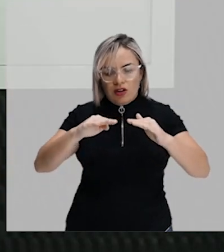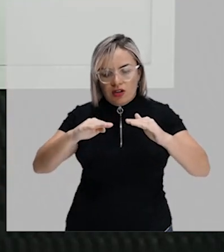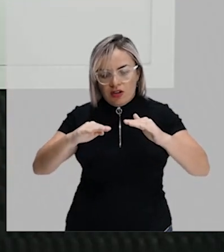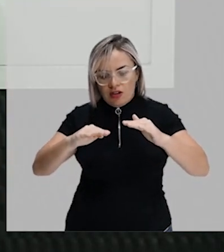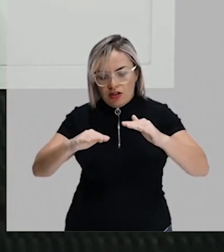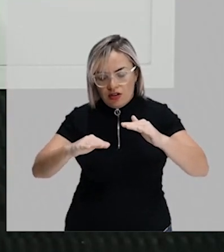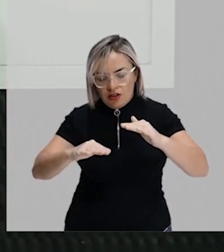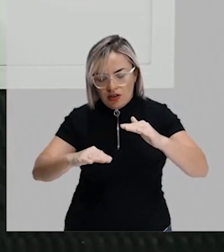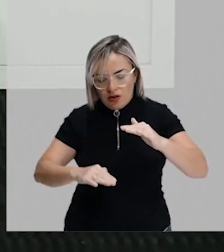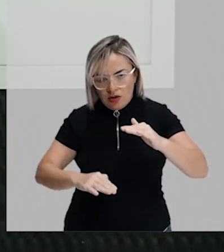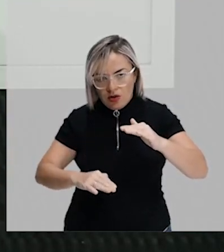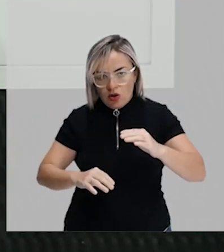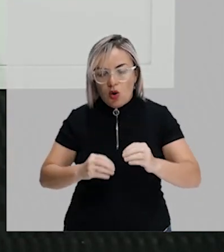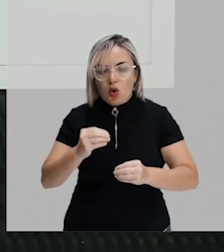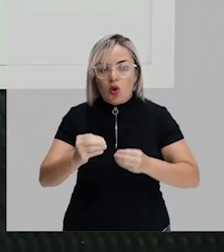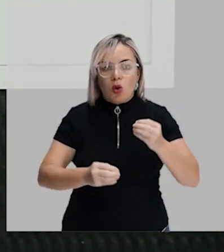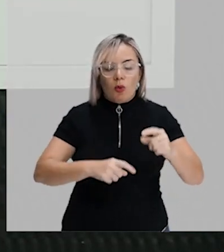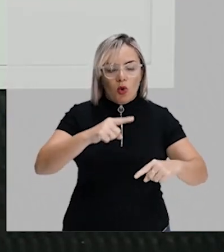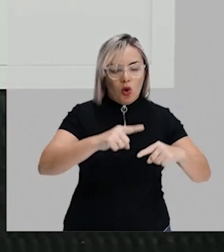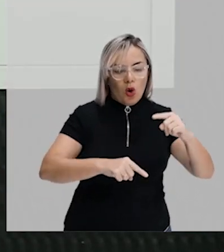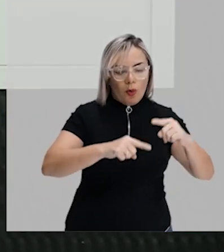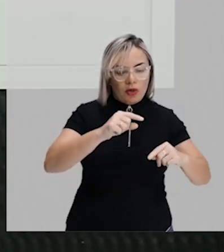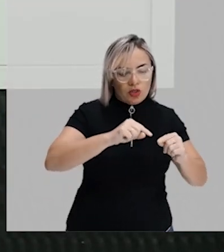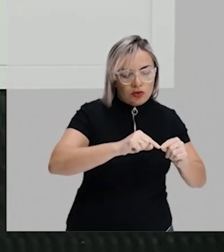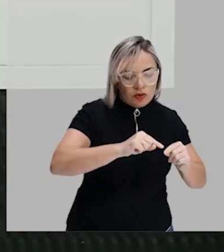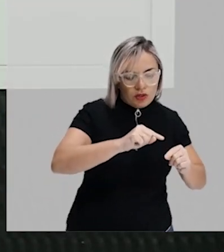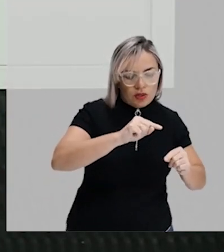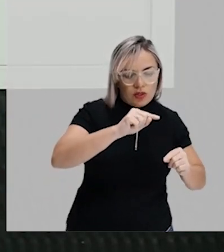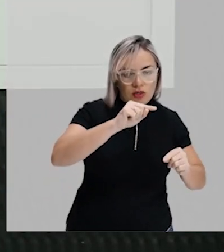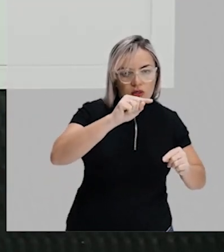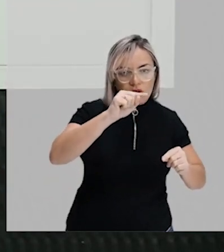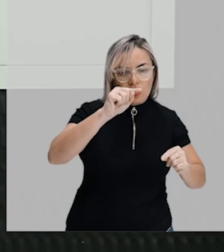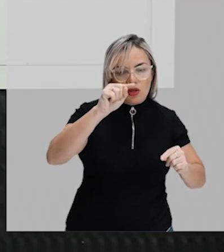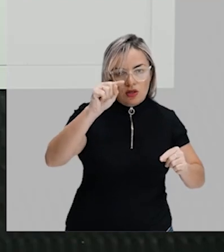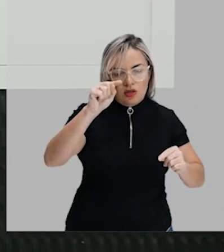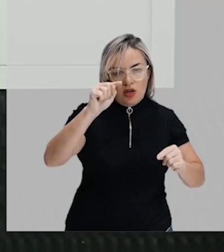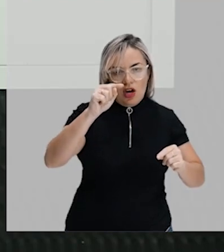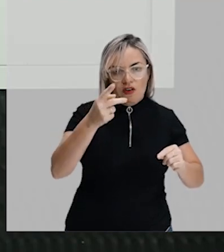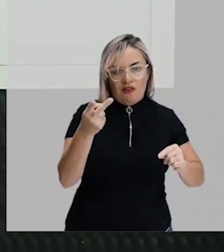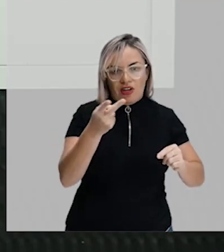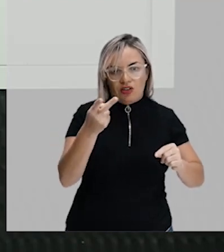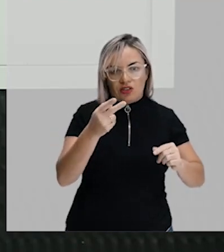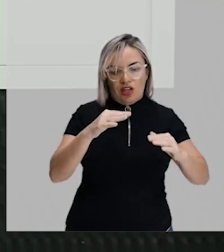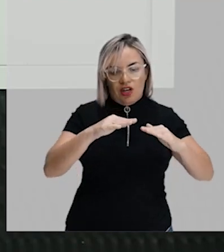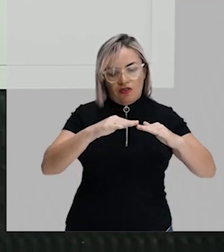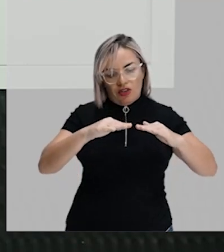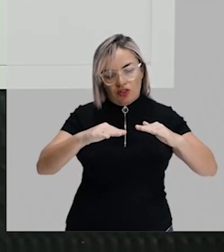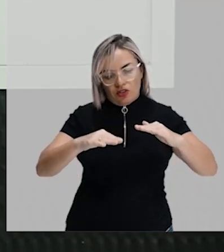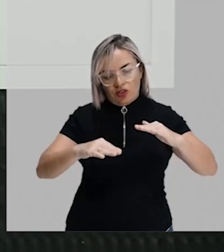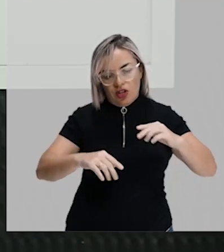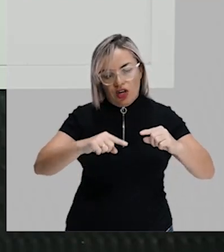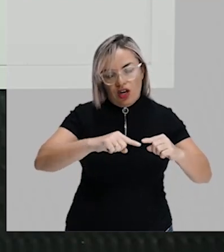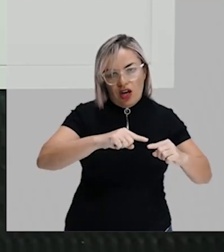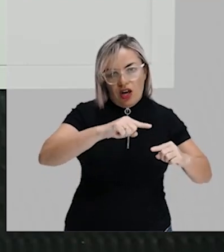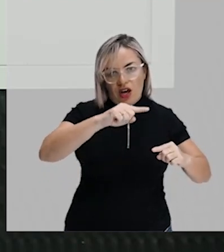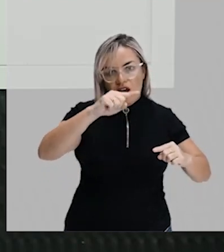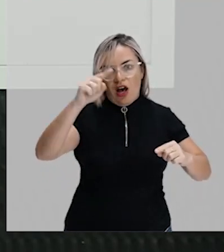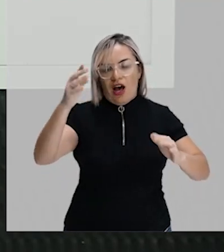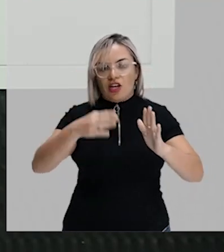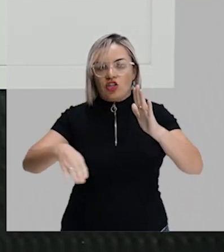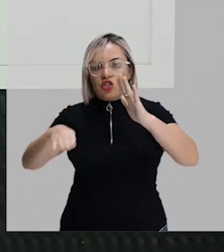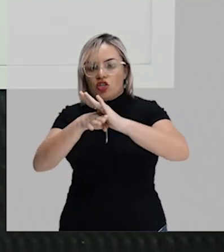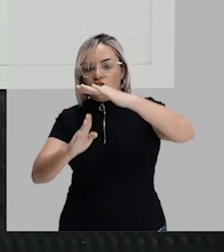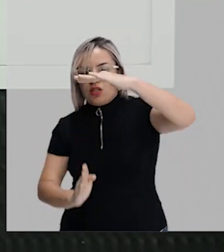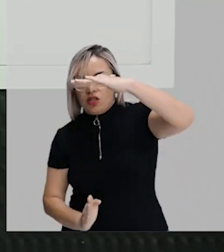medida que o corpo está subindo. Quando chega lá no máximo, ele vai zerar. A velocidade é em y, não é? Aí